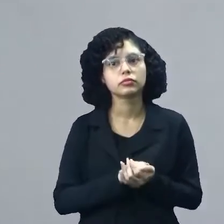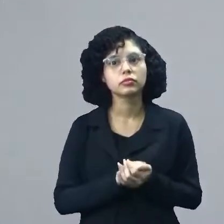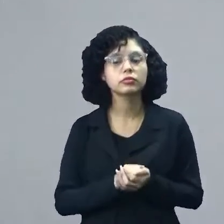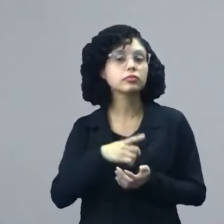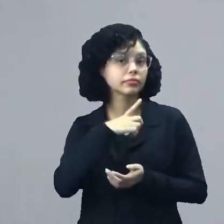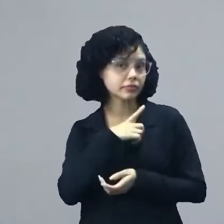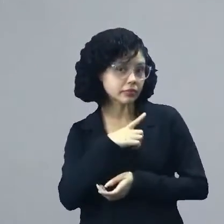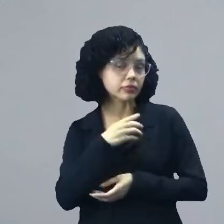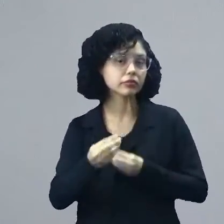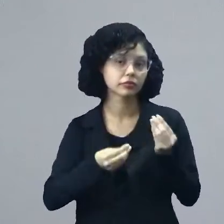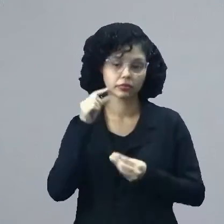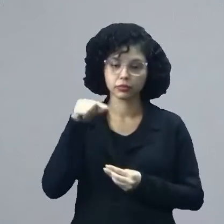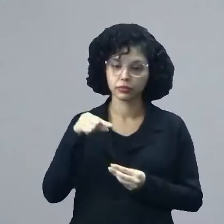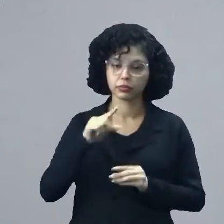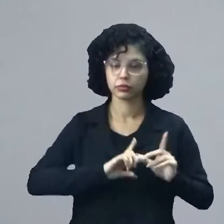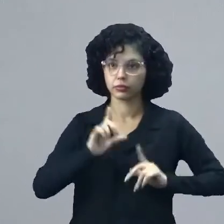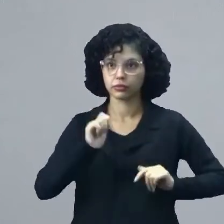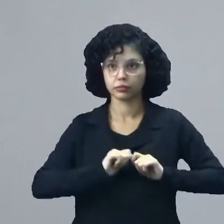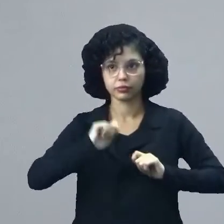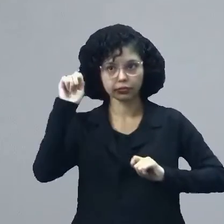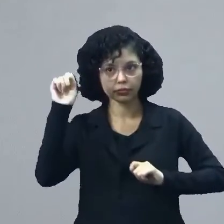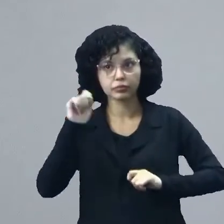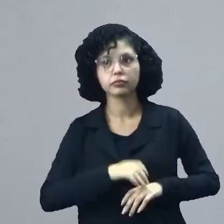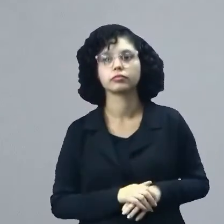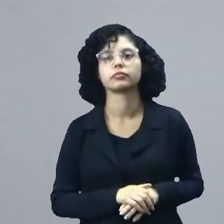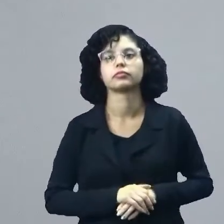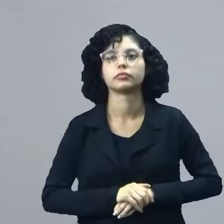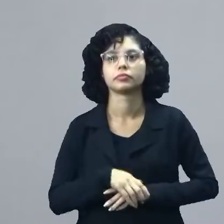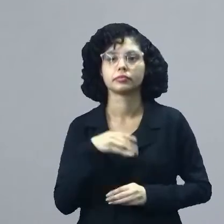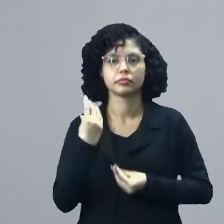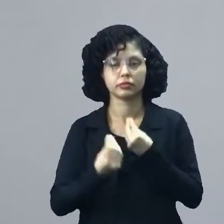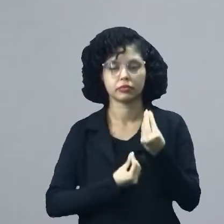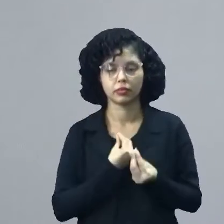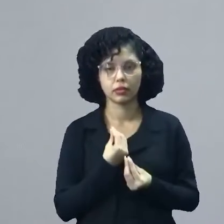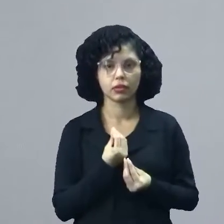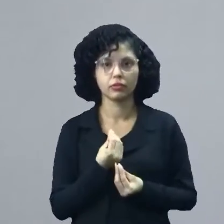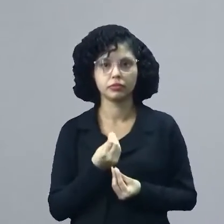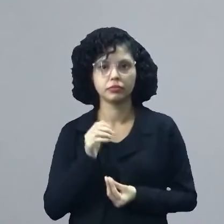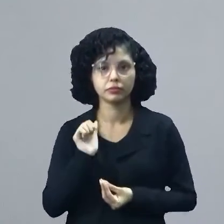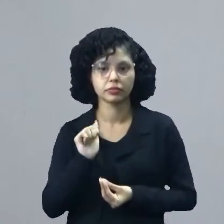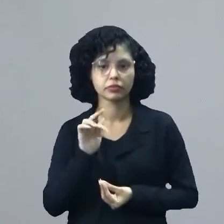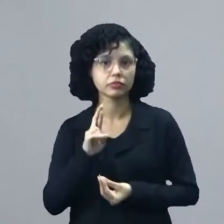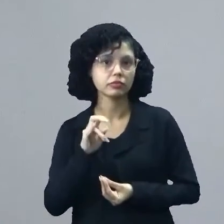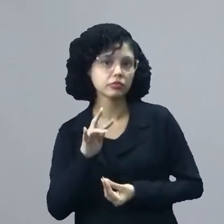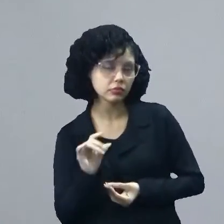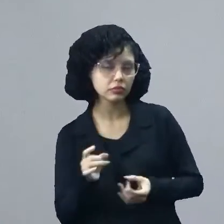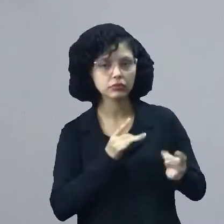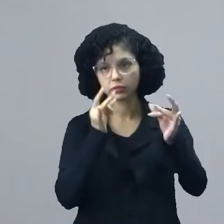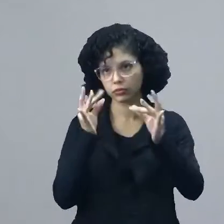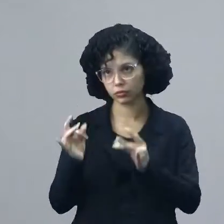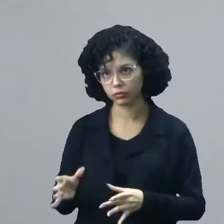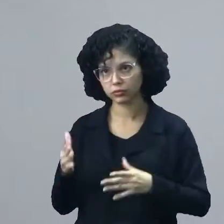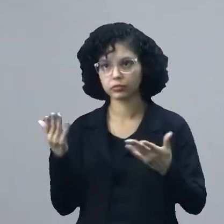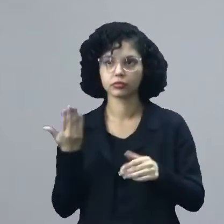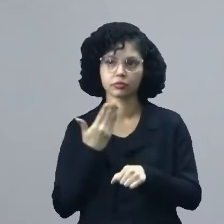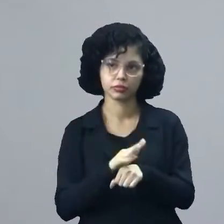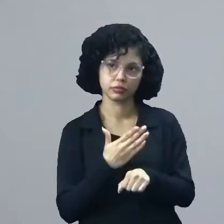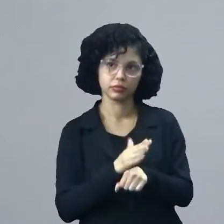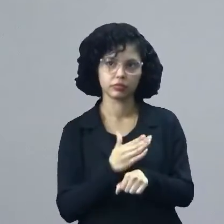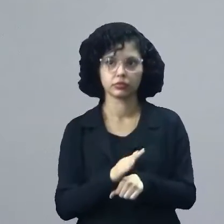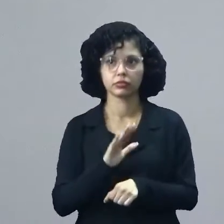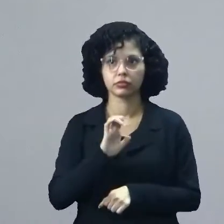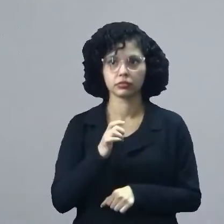eles atuaram aqui, né, na nossa região, no Acre, né, como ambulantes, como comerciantes. Eles praticavam